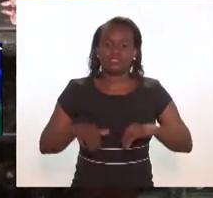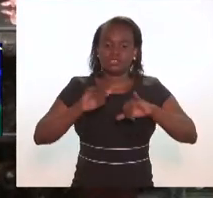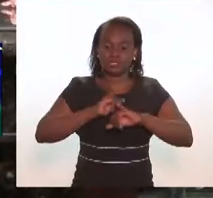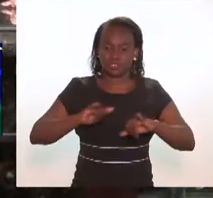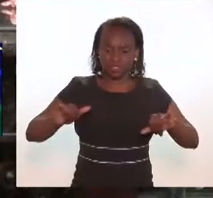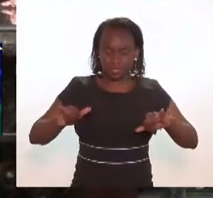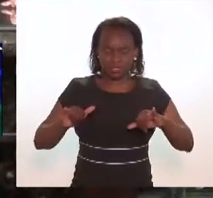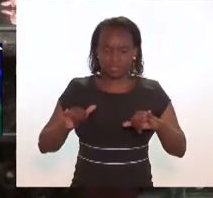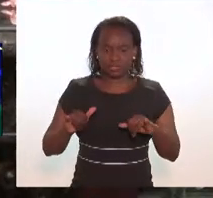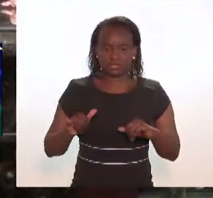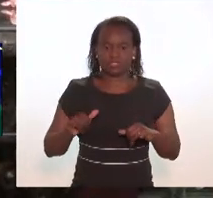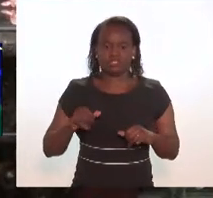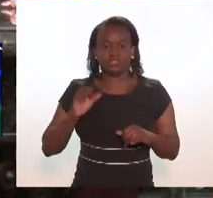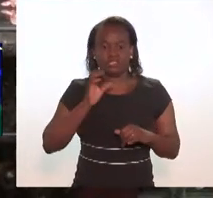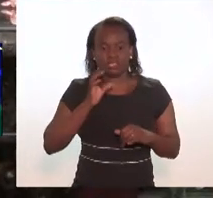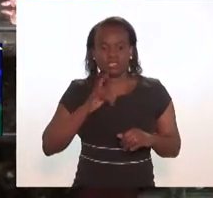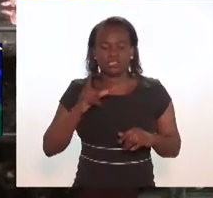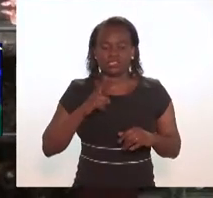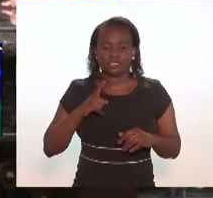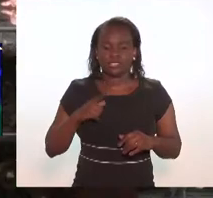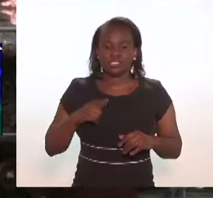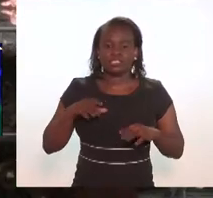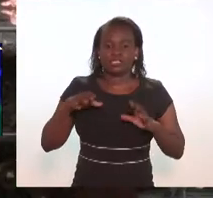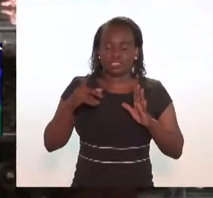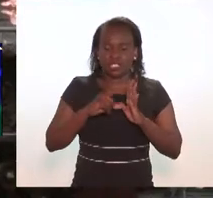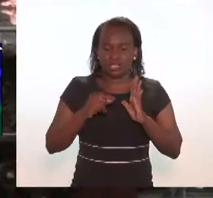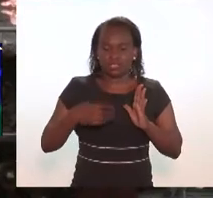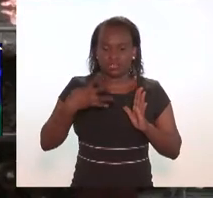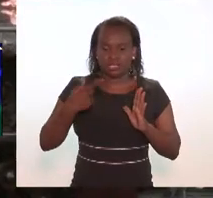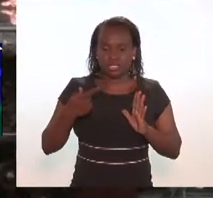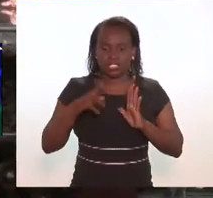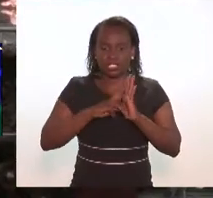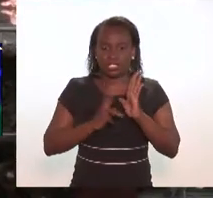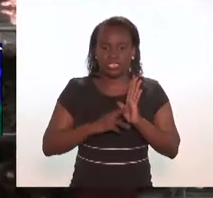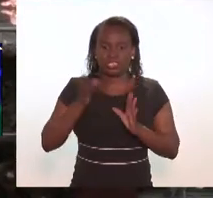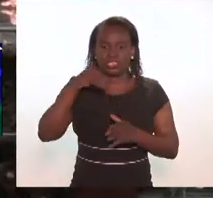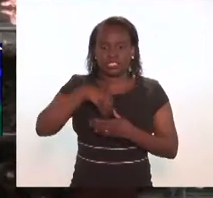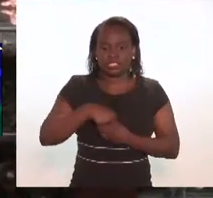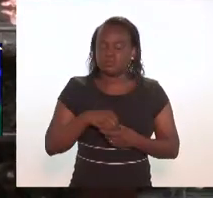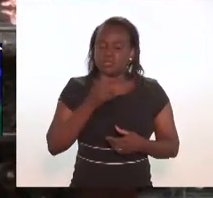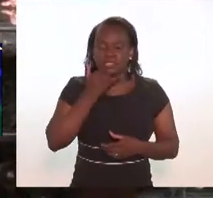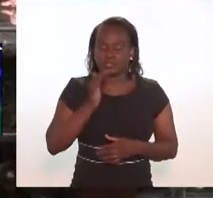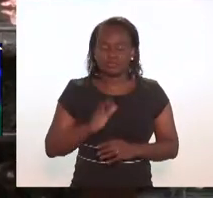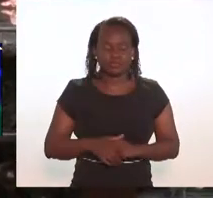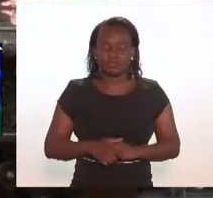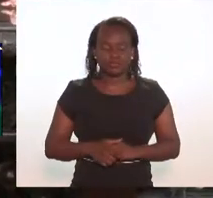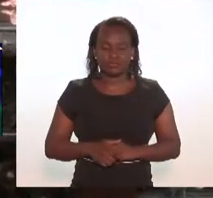Anuncio, incluído na ordem do dia, de acordo com o parágrafo 1º do artigo 47 do regimento interno, perdão.